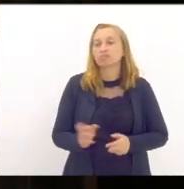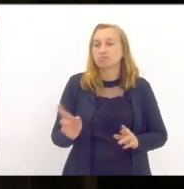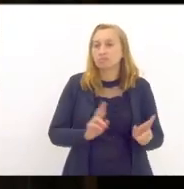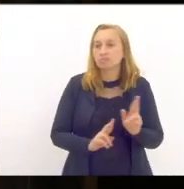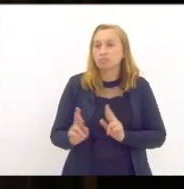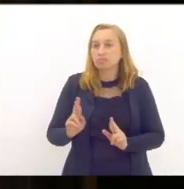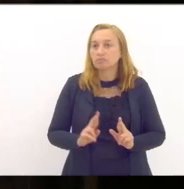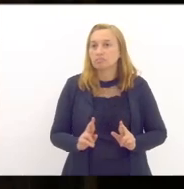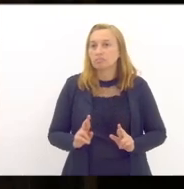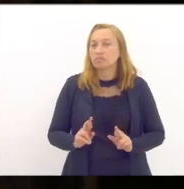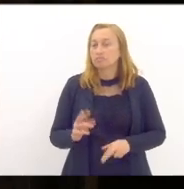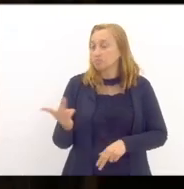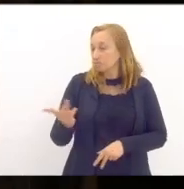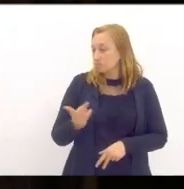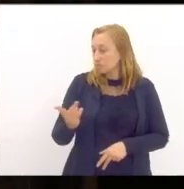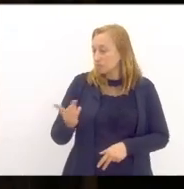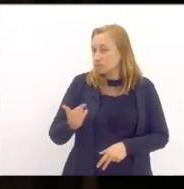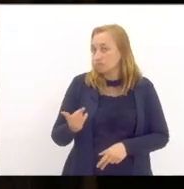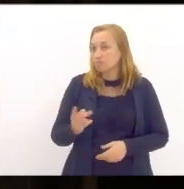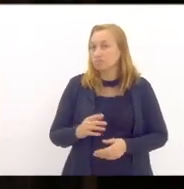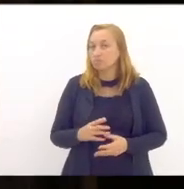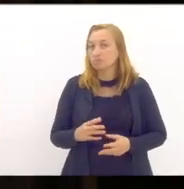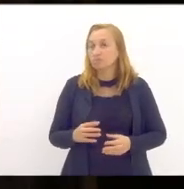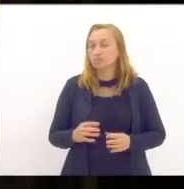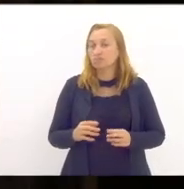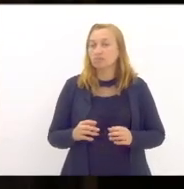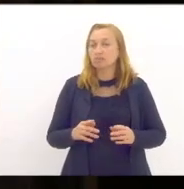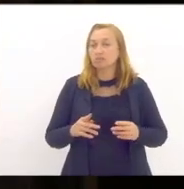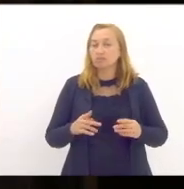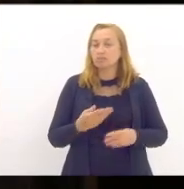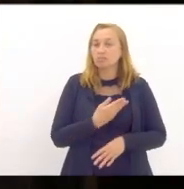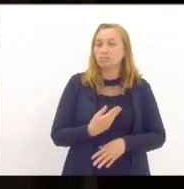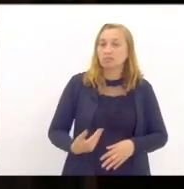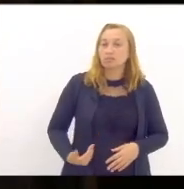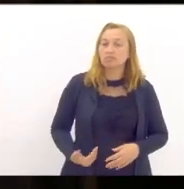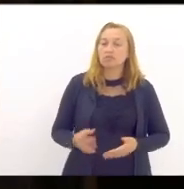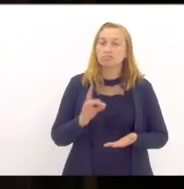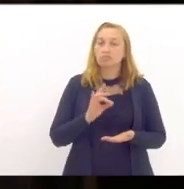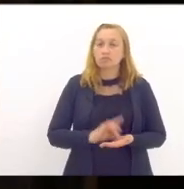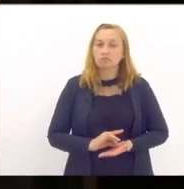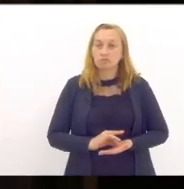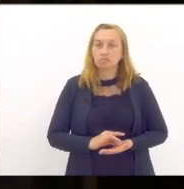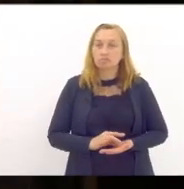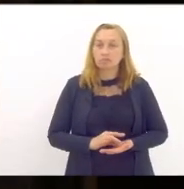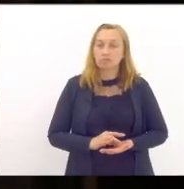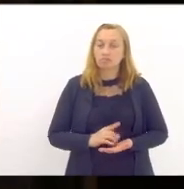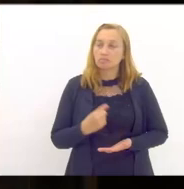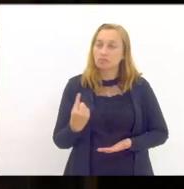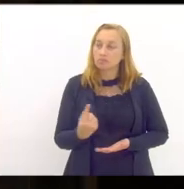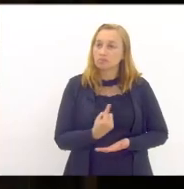de vocês de uma maneira pública, verdadeira, e que